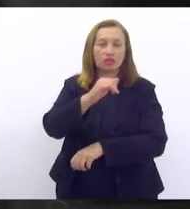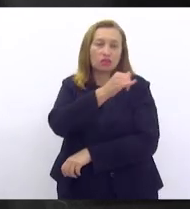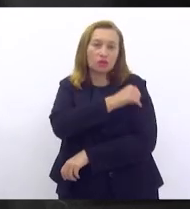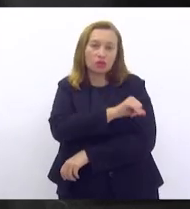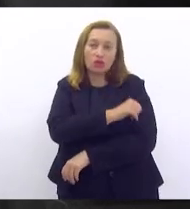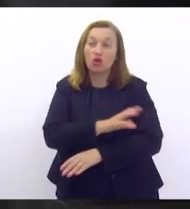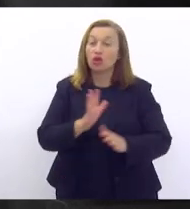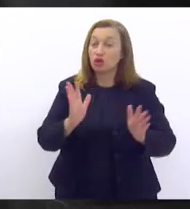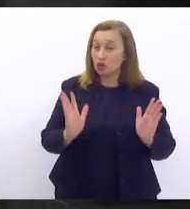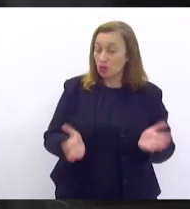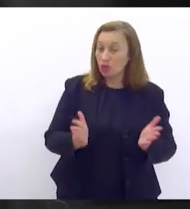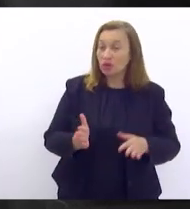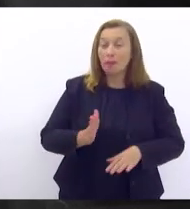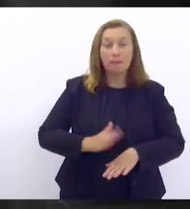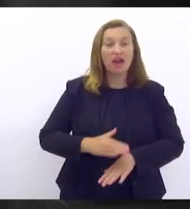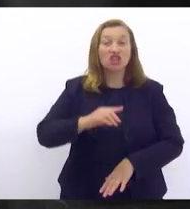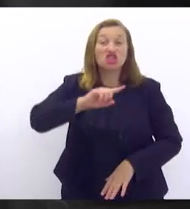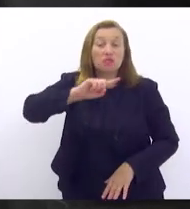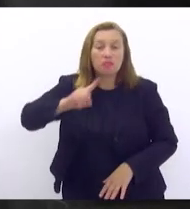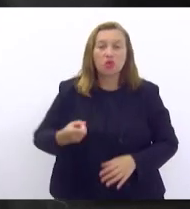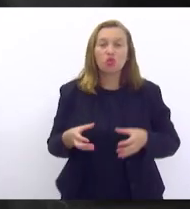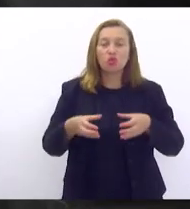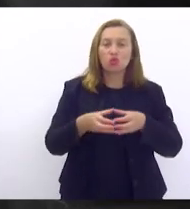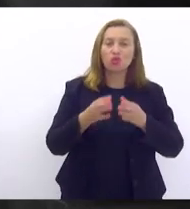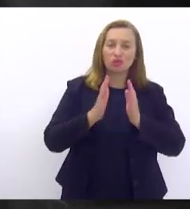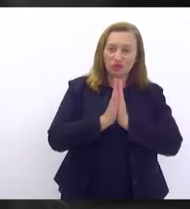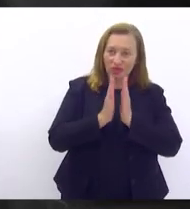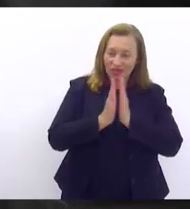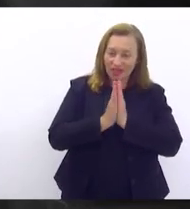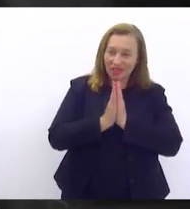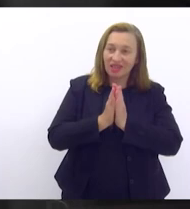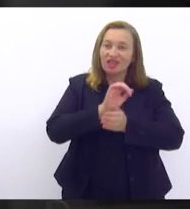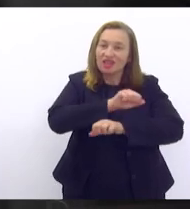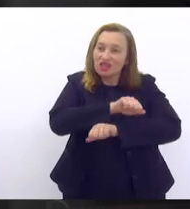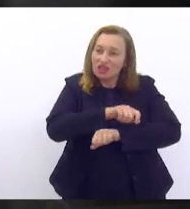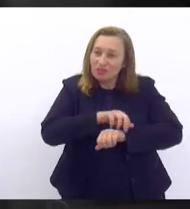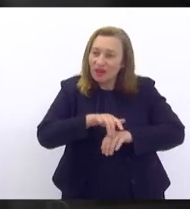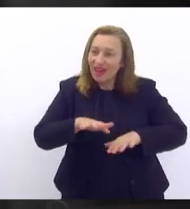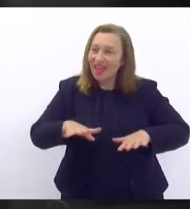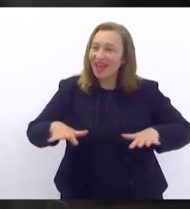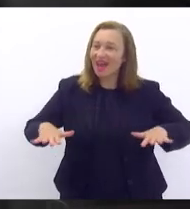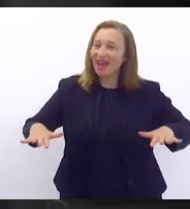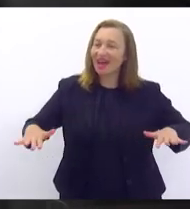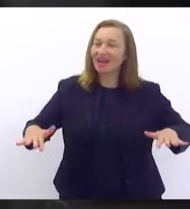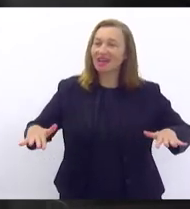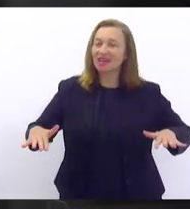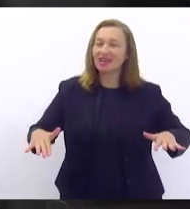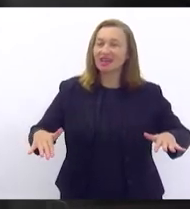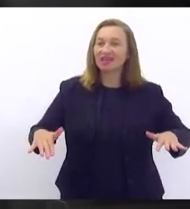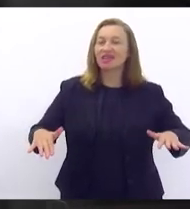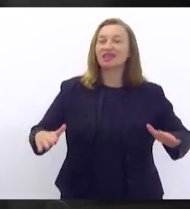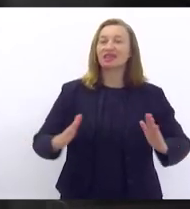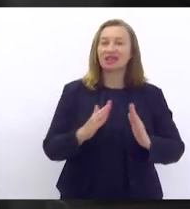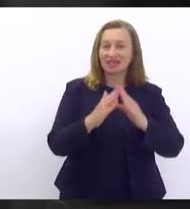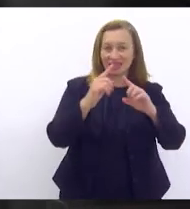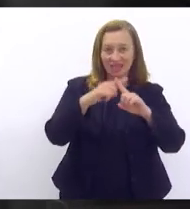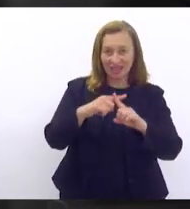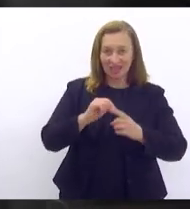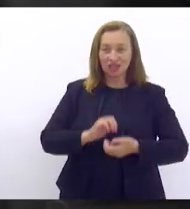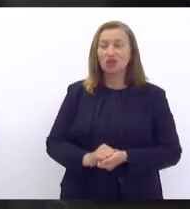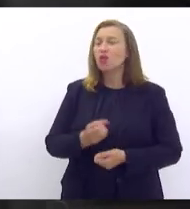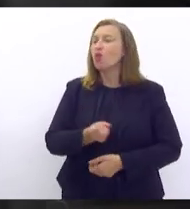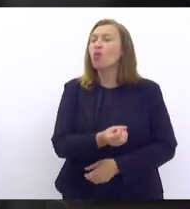hoje conta com mais de 1.000 grupos de oração espalhados nas suas 10 dioceses.